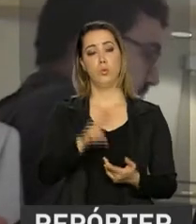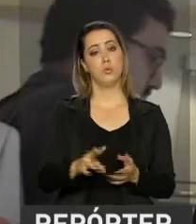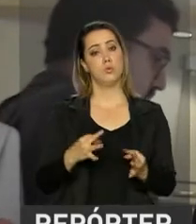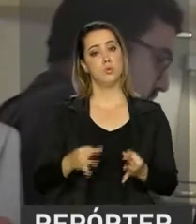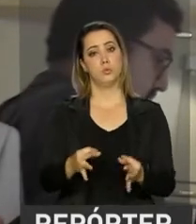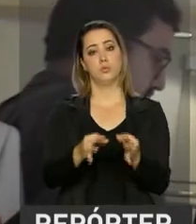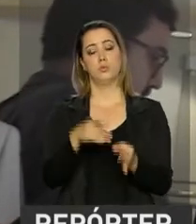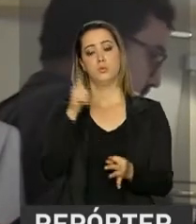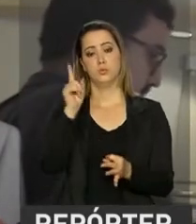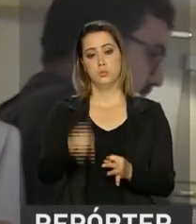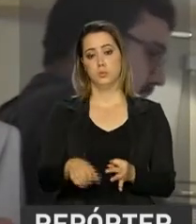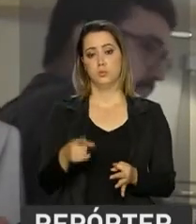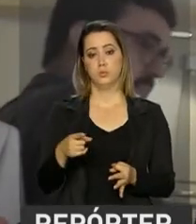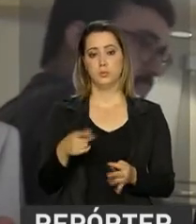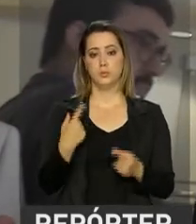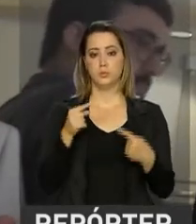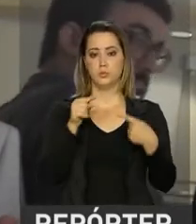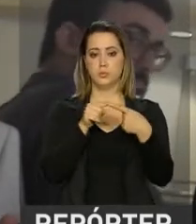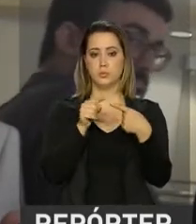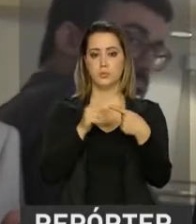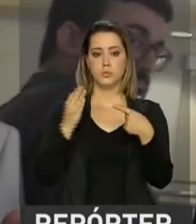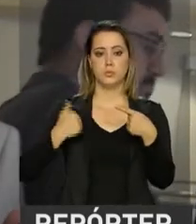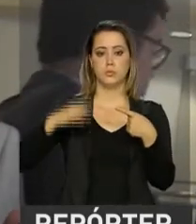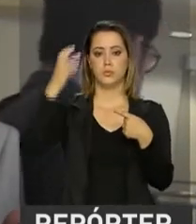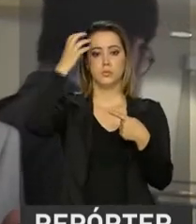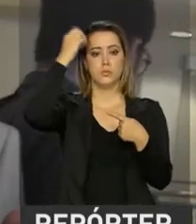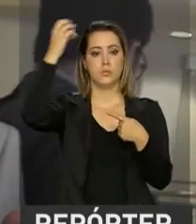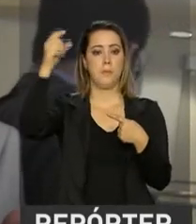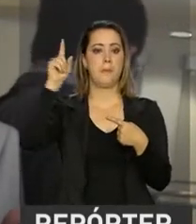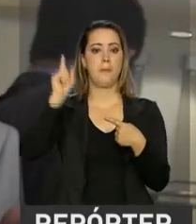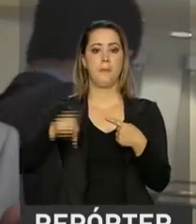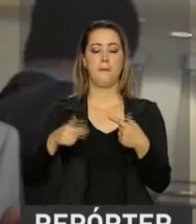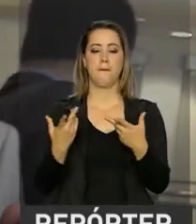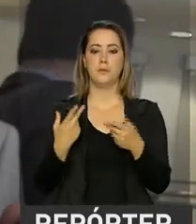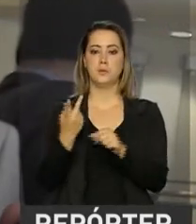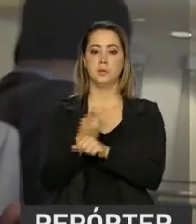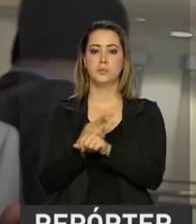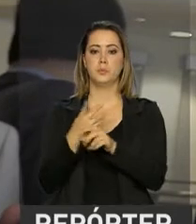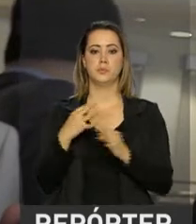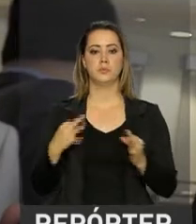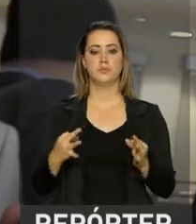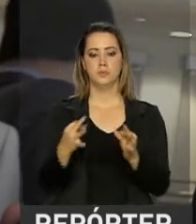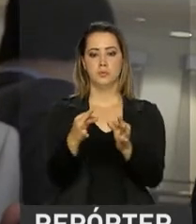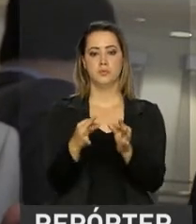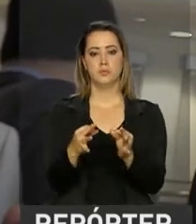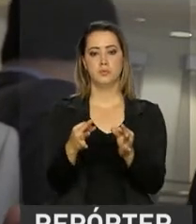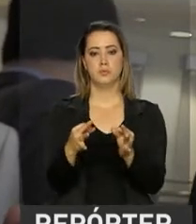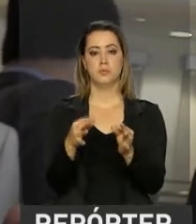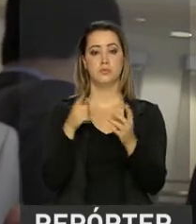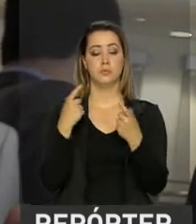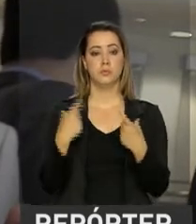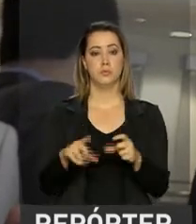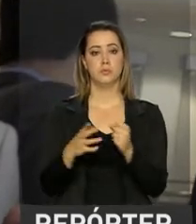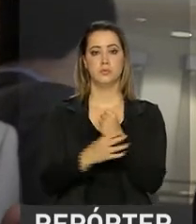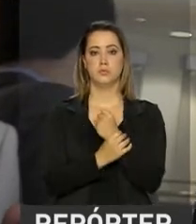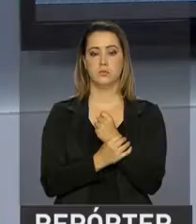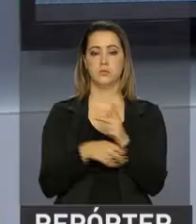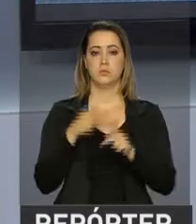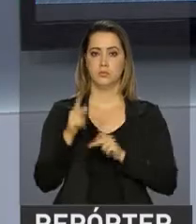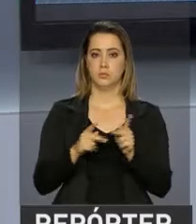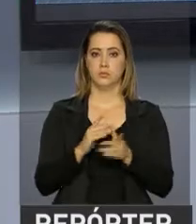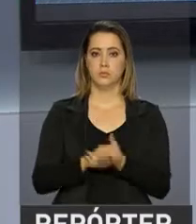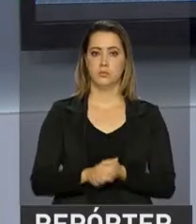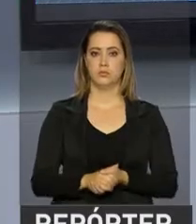parte do desejo maior da viagem que é buscar tecnologia no âmbito de segurança tubo